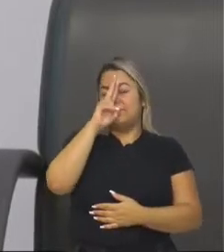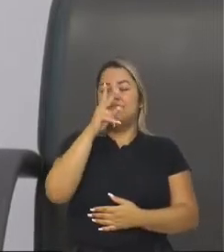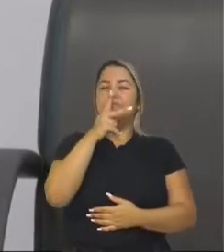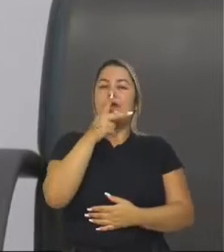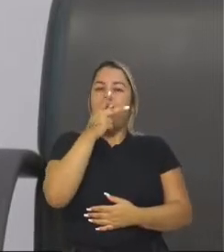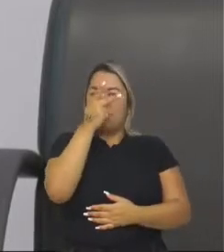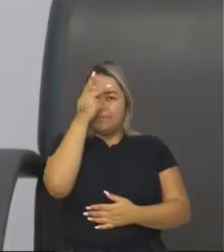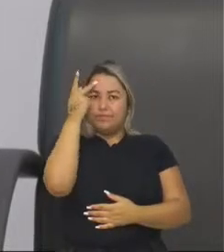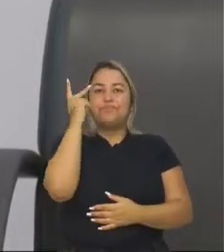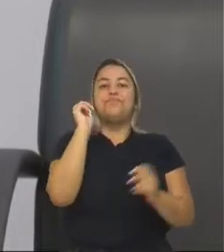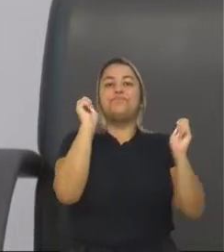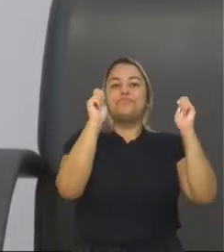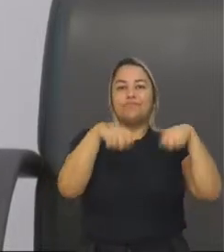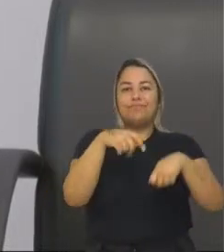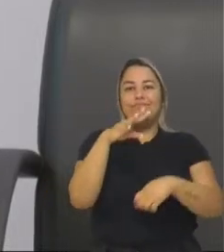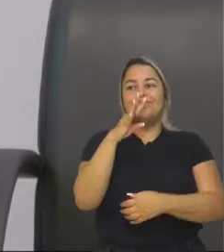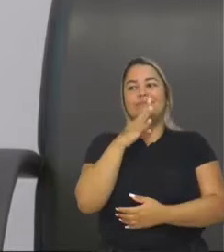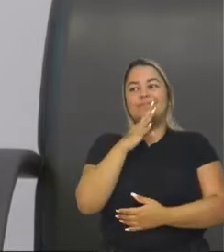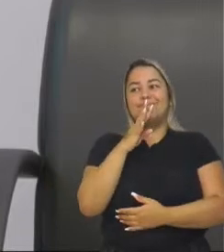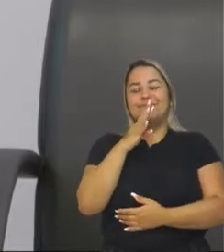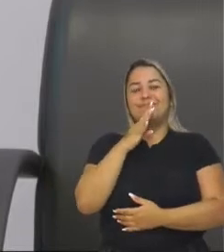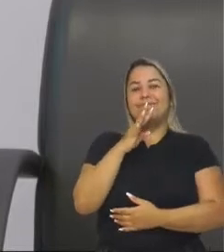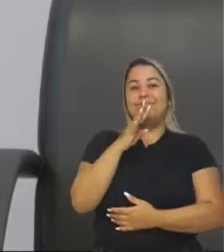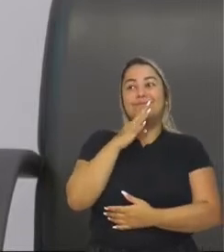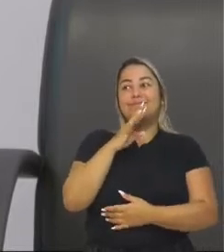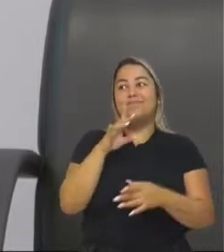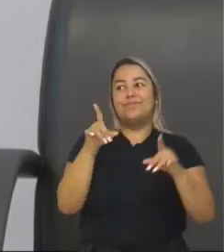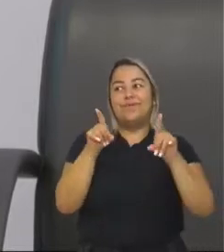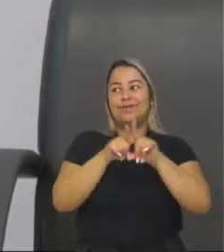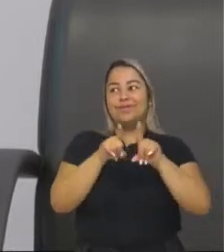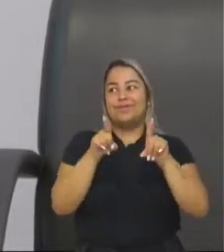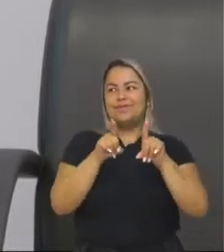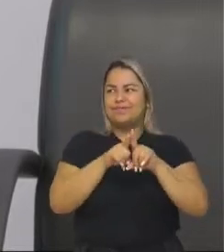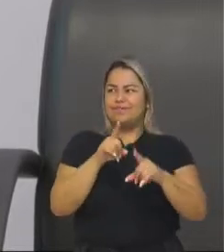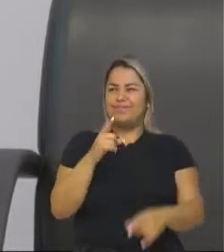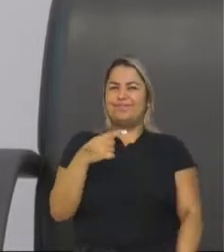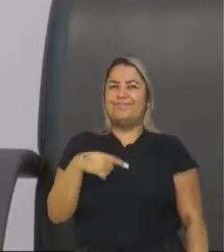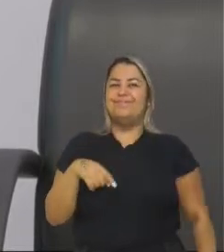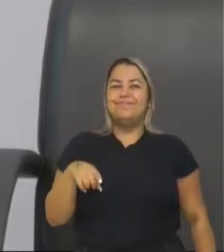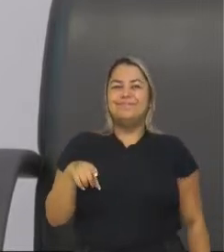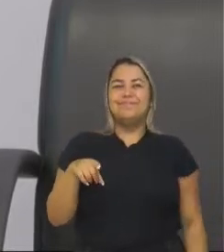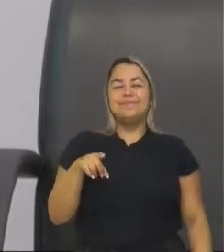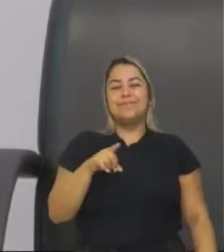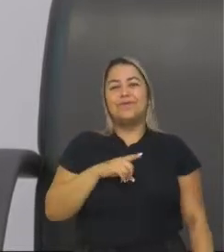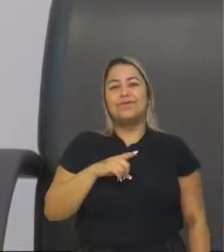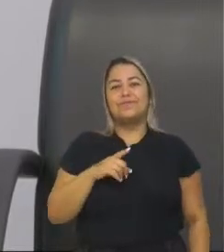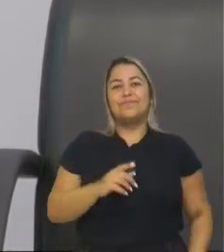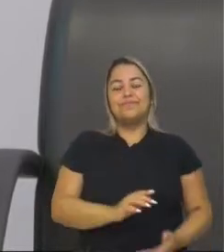pessoas precisam conhecer e as pessoas precisam conhecer essa luta.